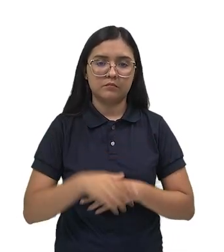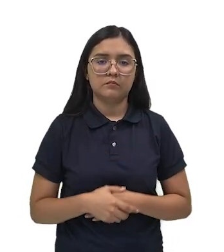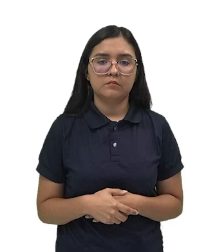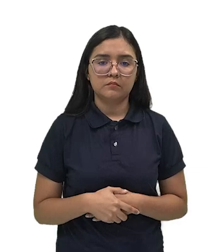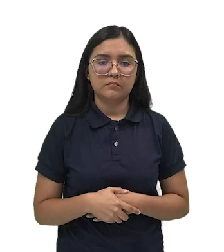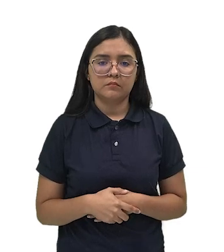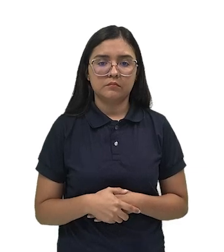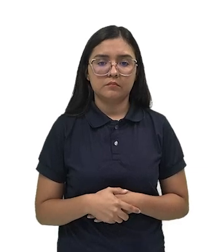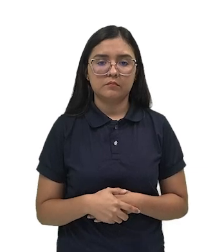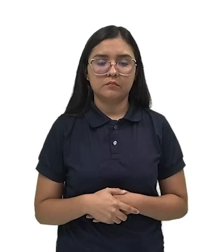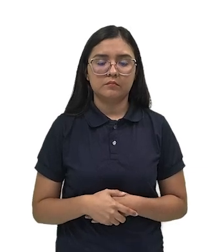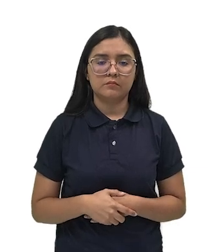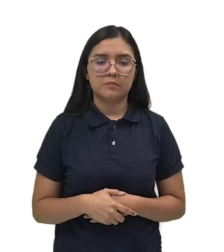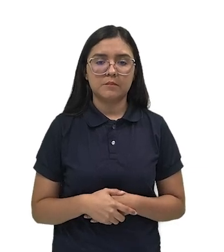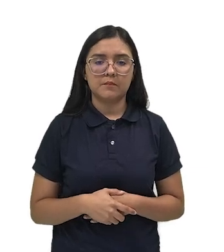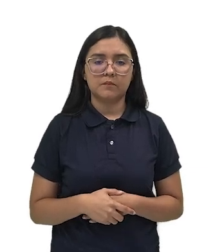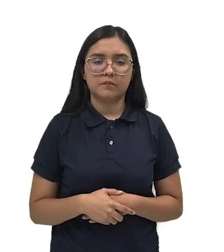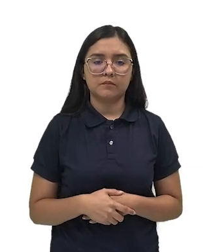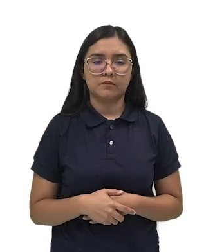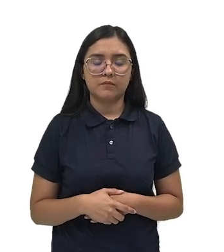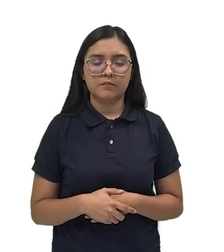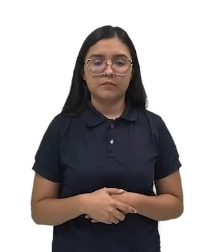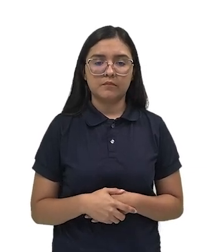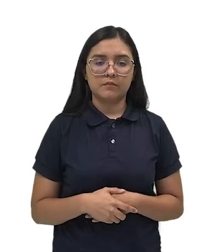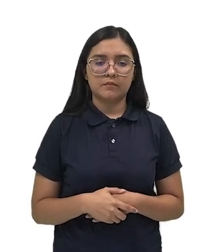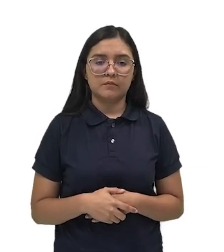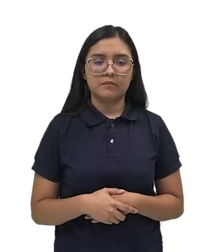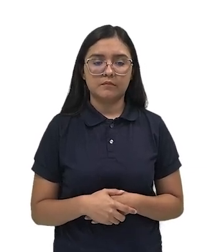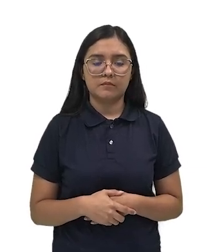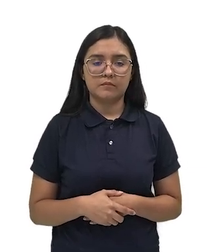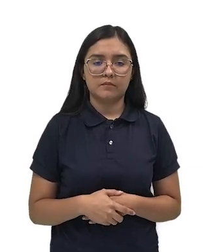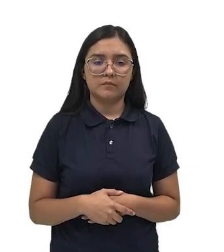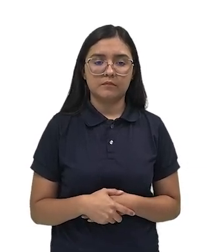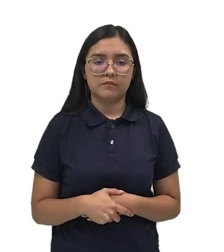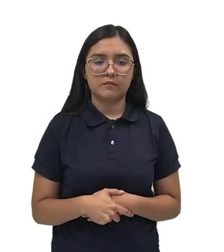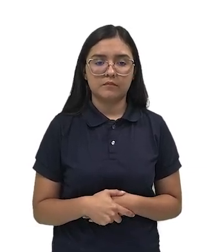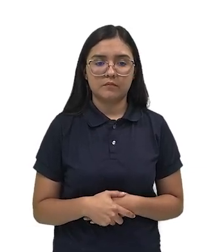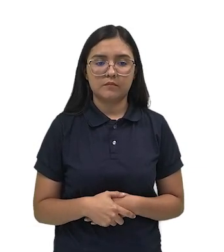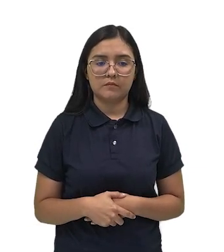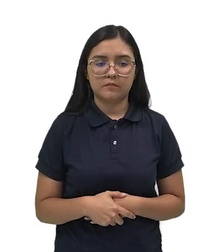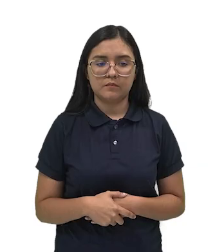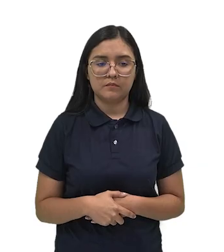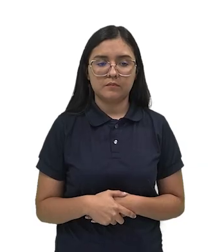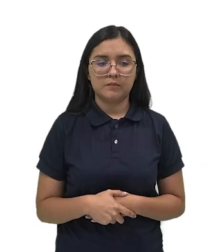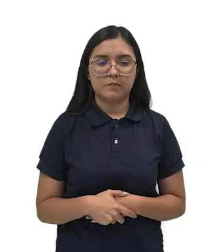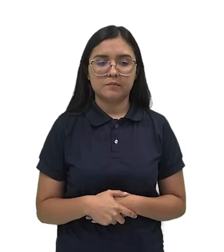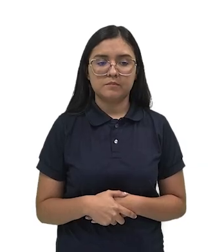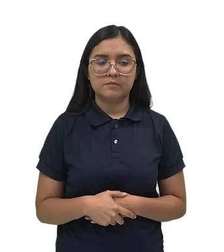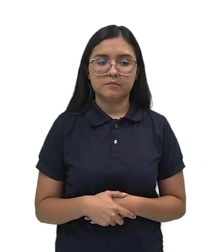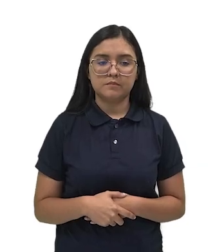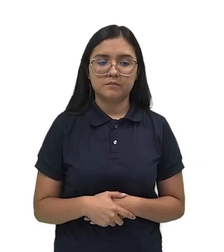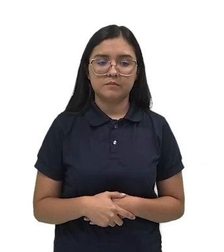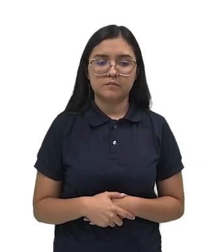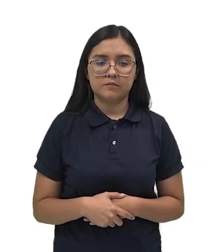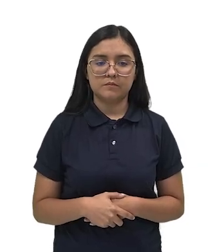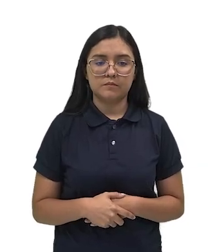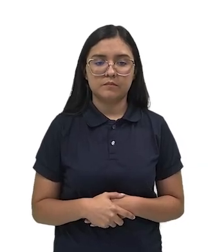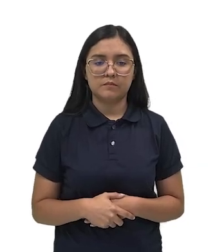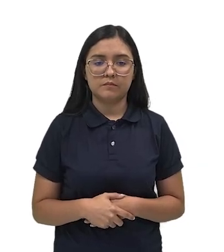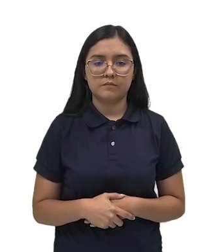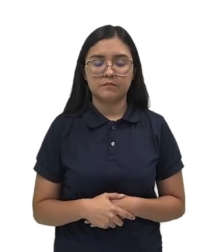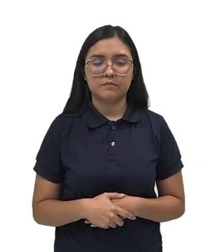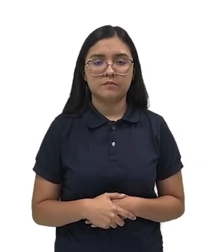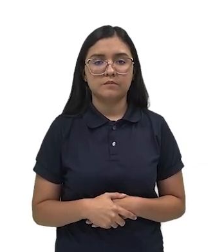Tá? Então, tracei ali uma bissetriz neste meu ângulo ABC. Traçando ali a